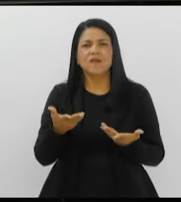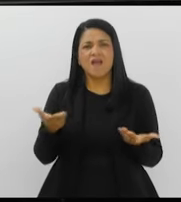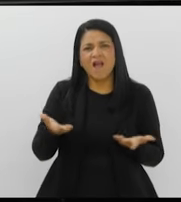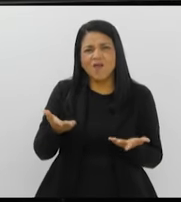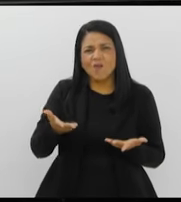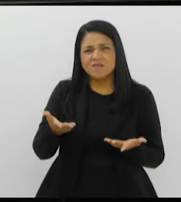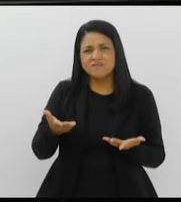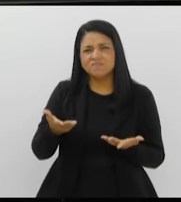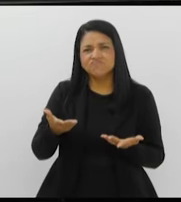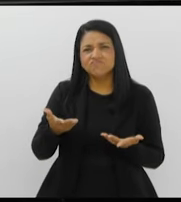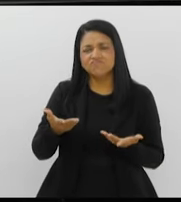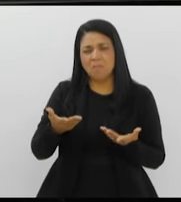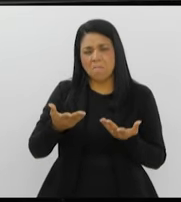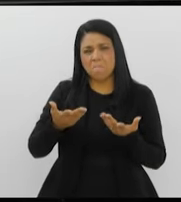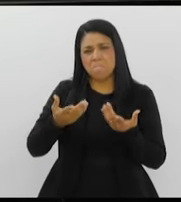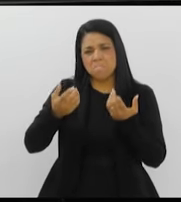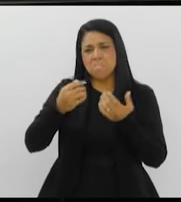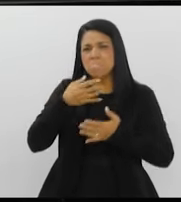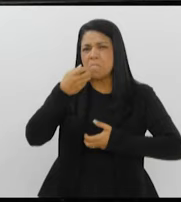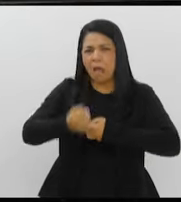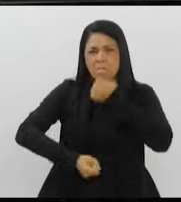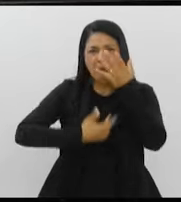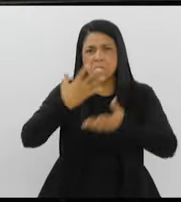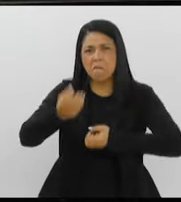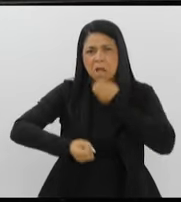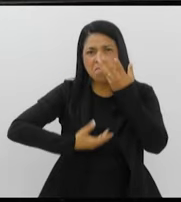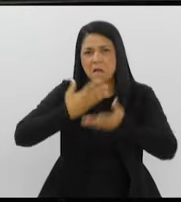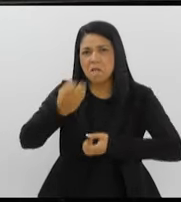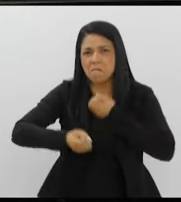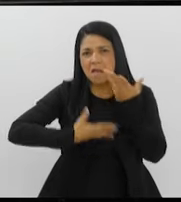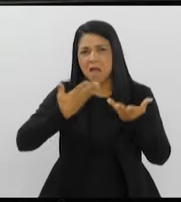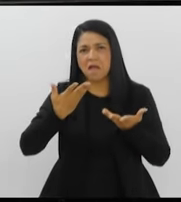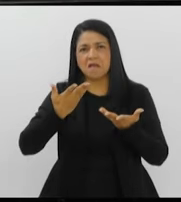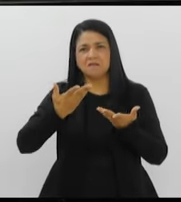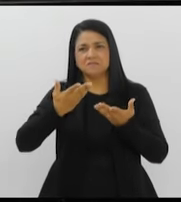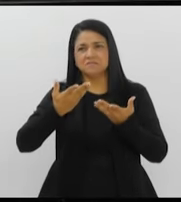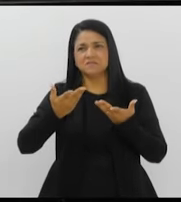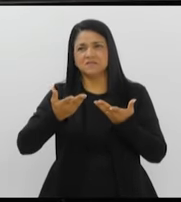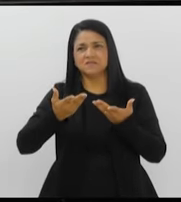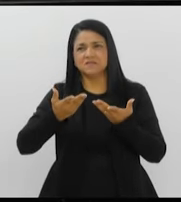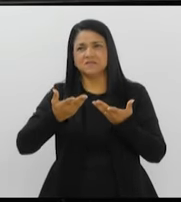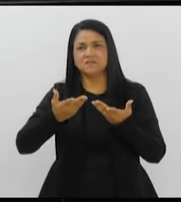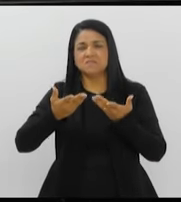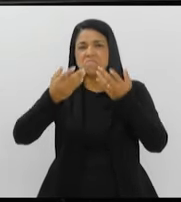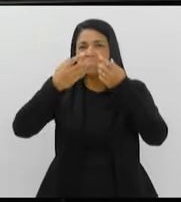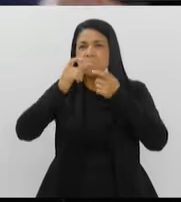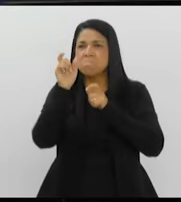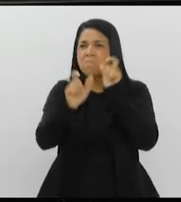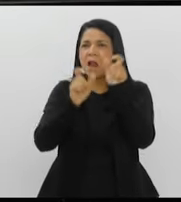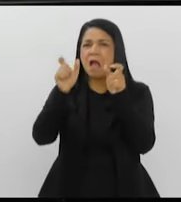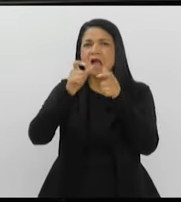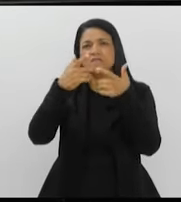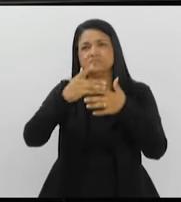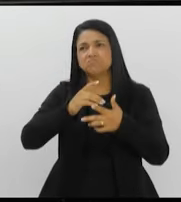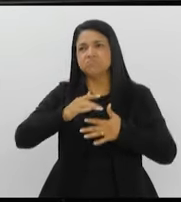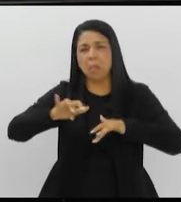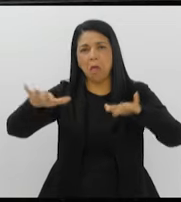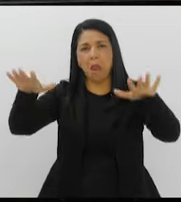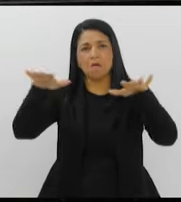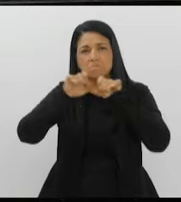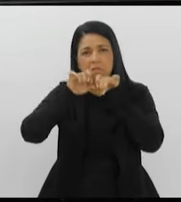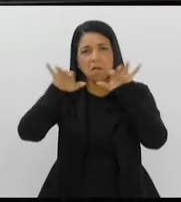groselha, como nós dizemos aqui no Rio de Janeiro. Palavras ao vento, porque eles não acreditam em nada